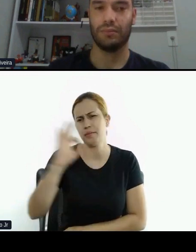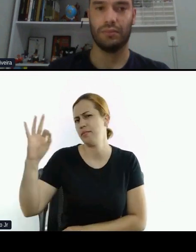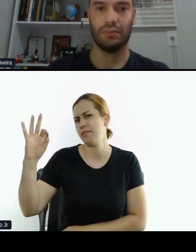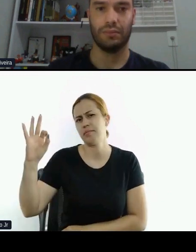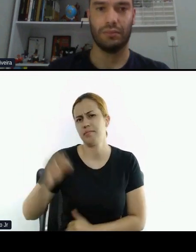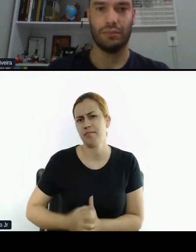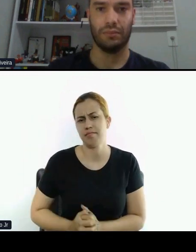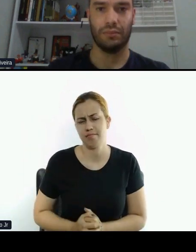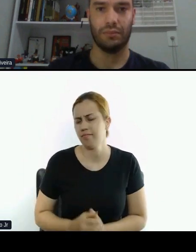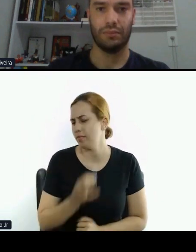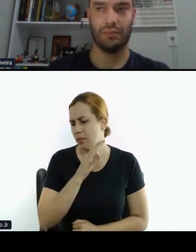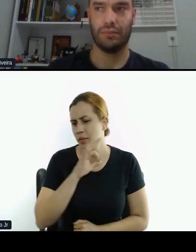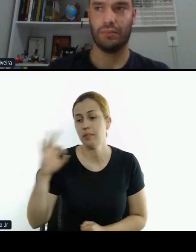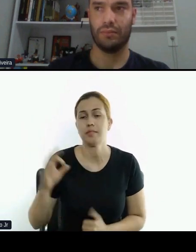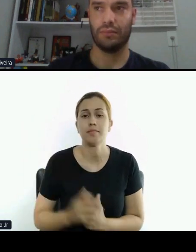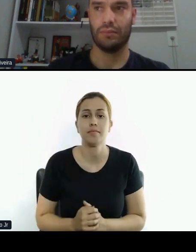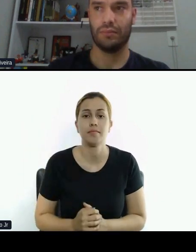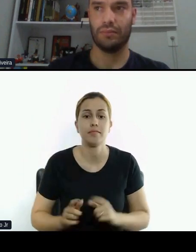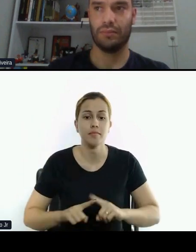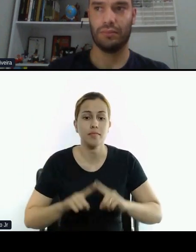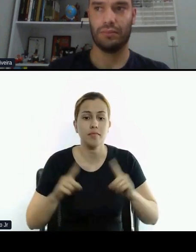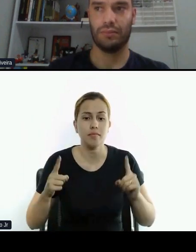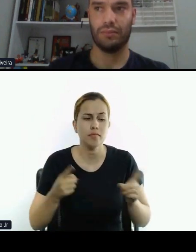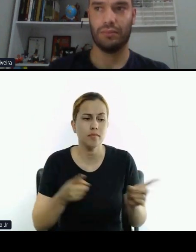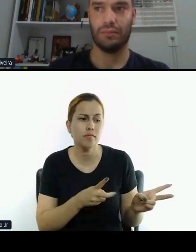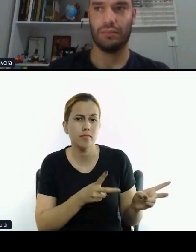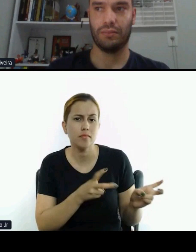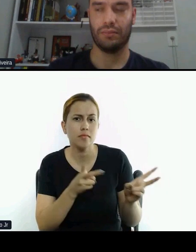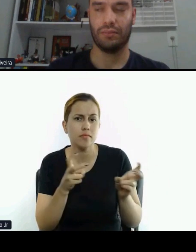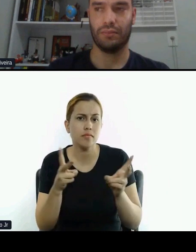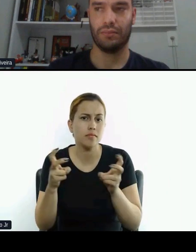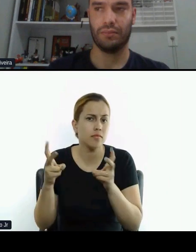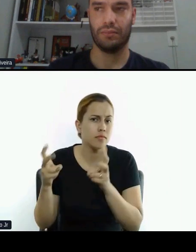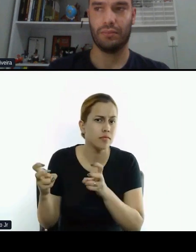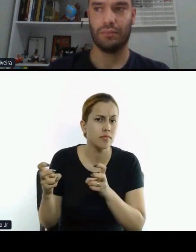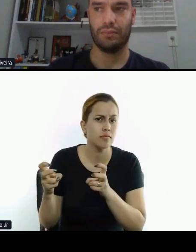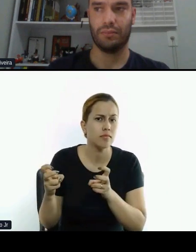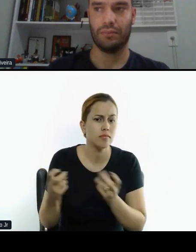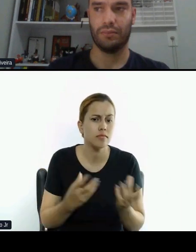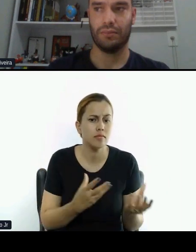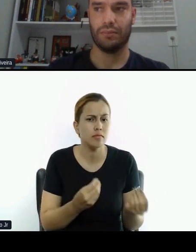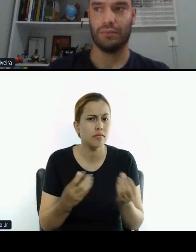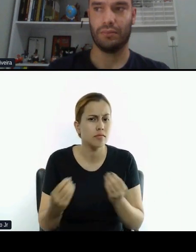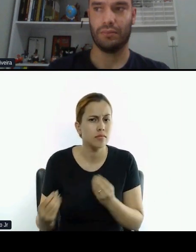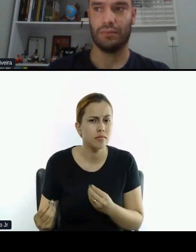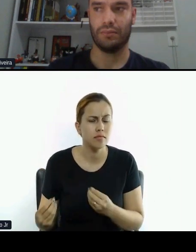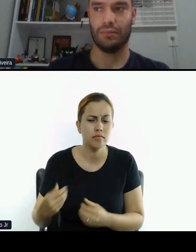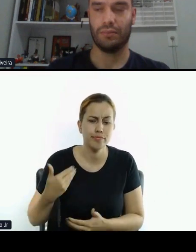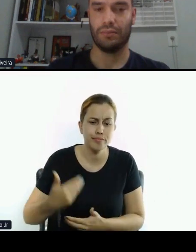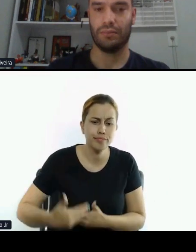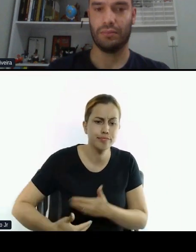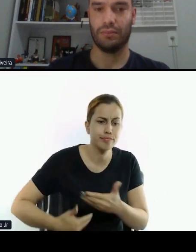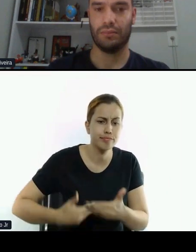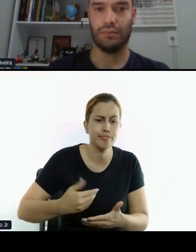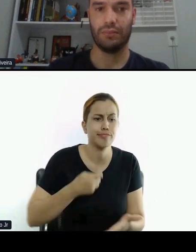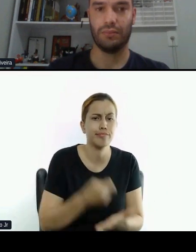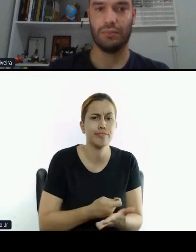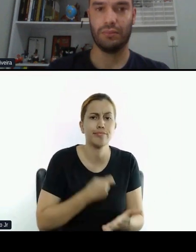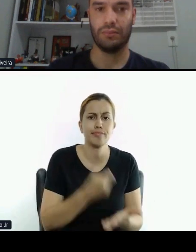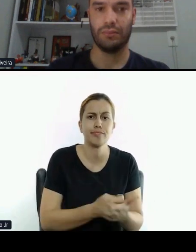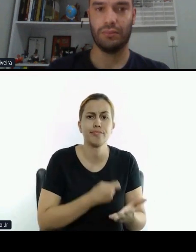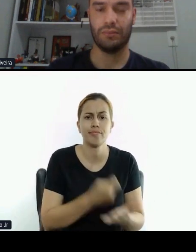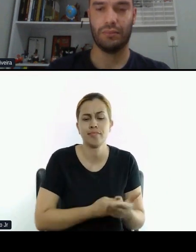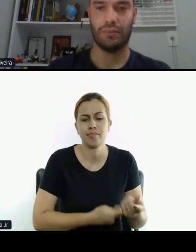arrumação. Mas eu vejo, infelizmente, muito nisso, nessa questão da cobrança financeira, né?